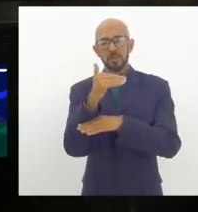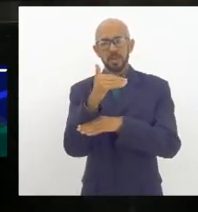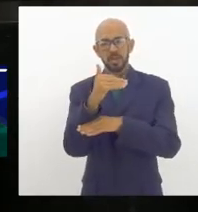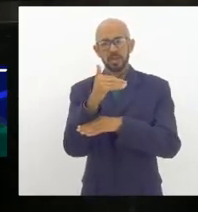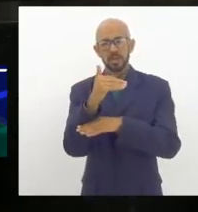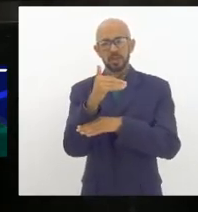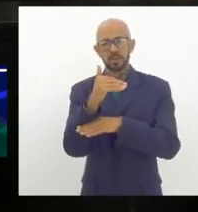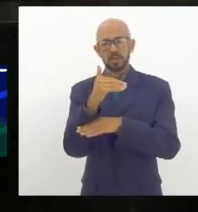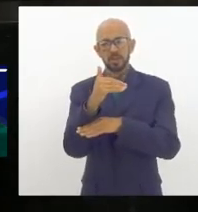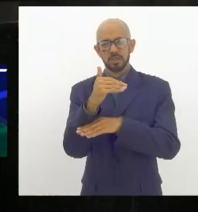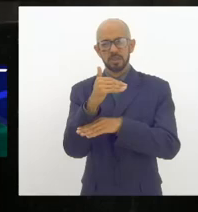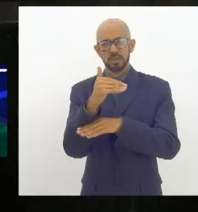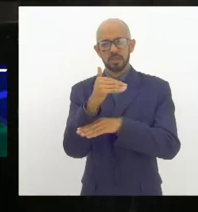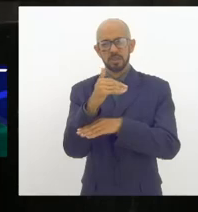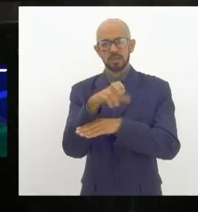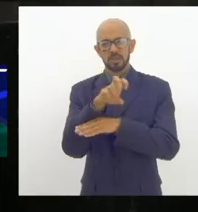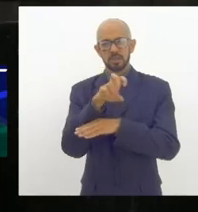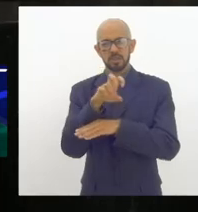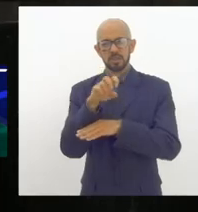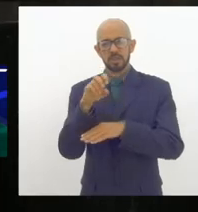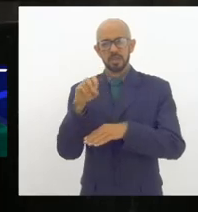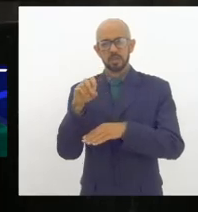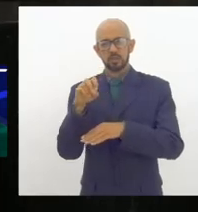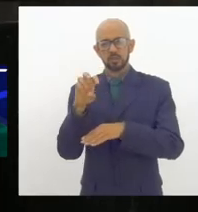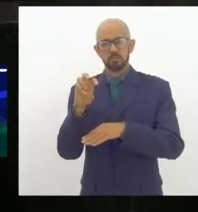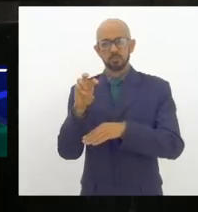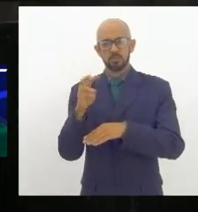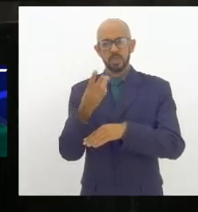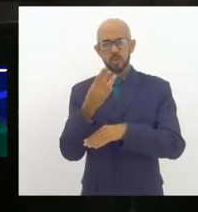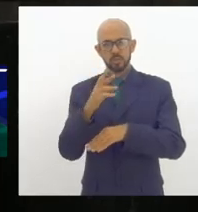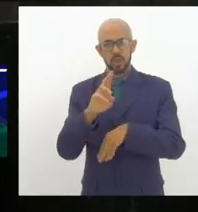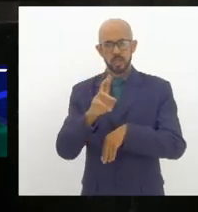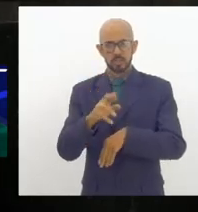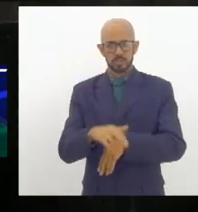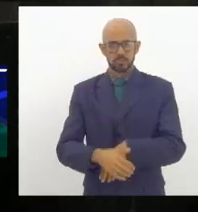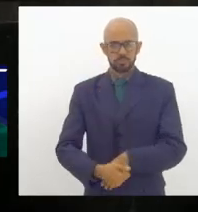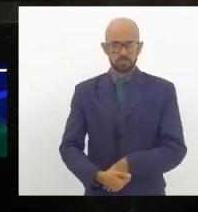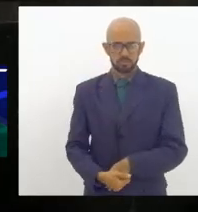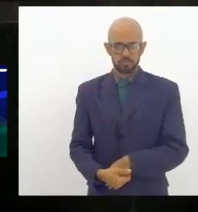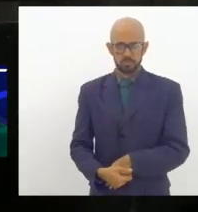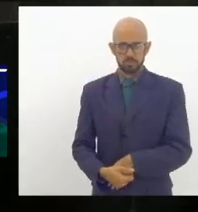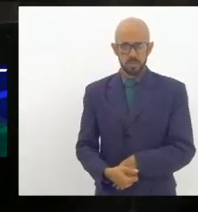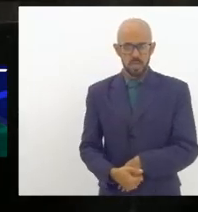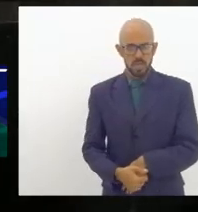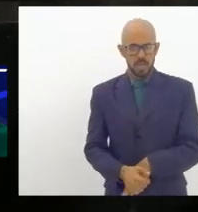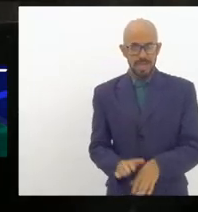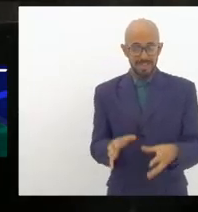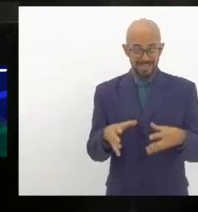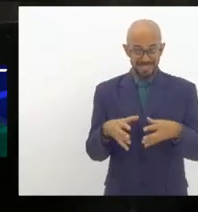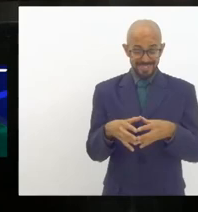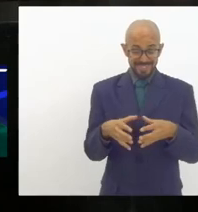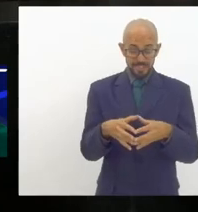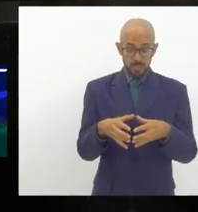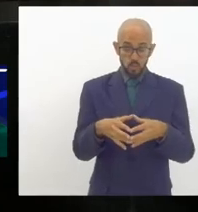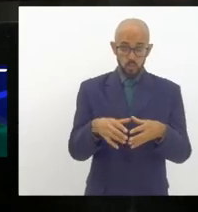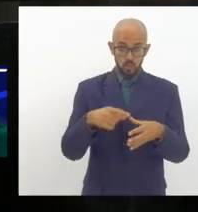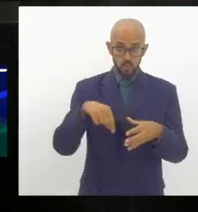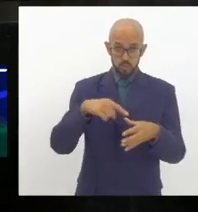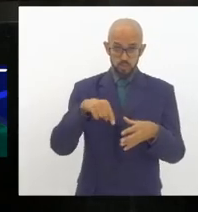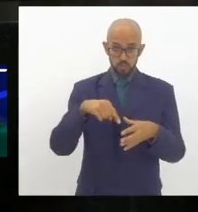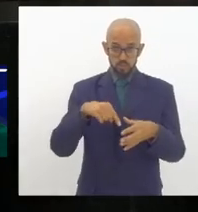deputados waldeck a 500 milhões de reais kit kit